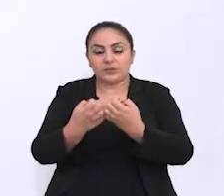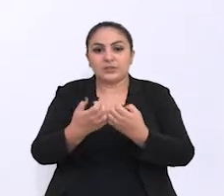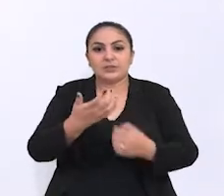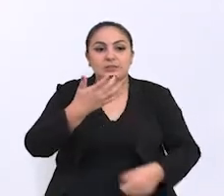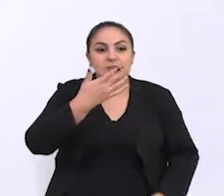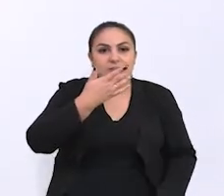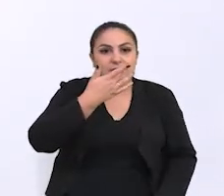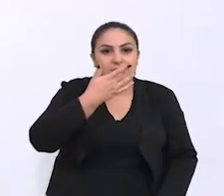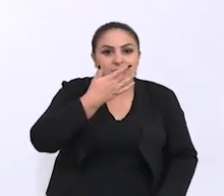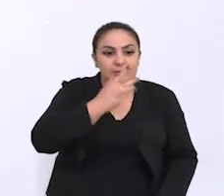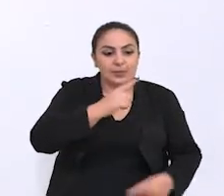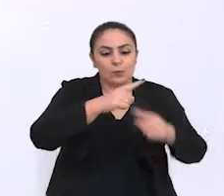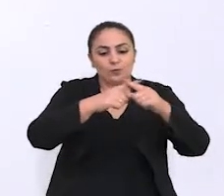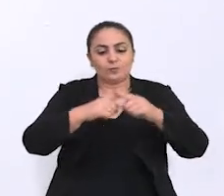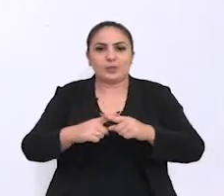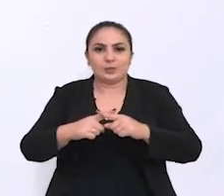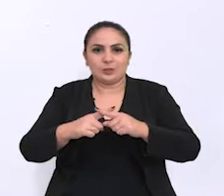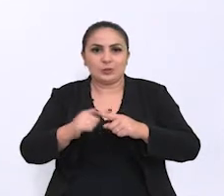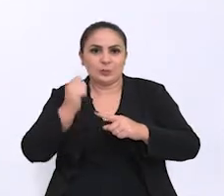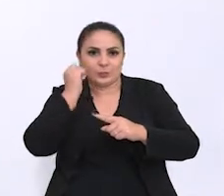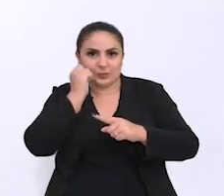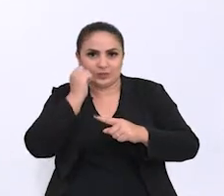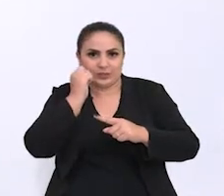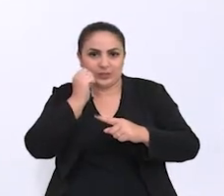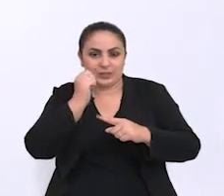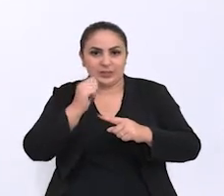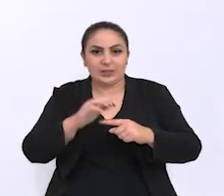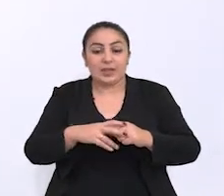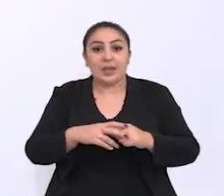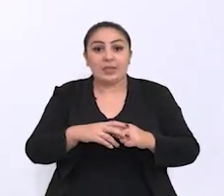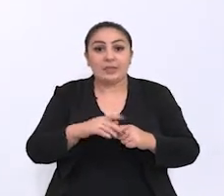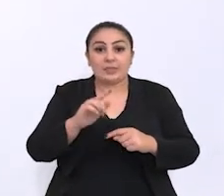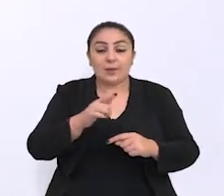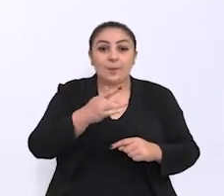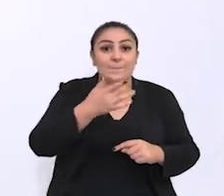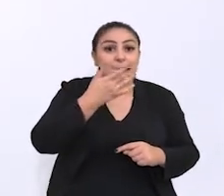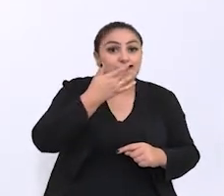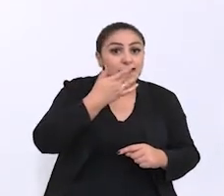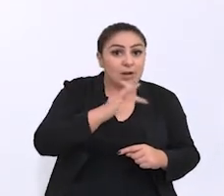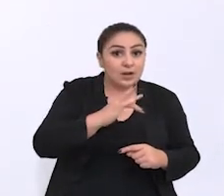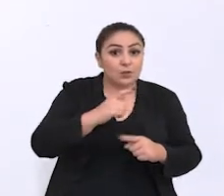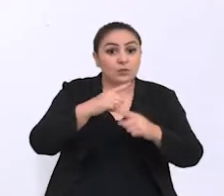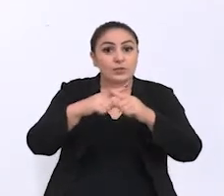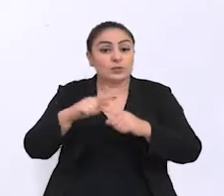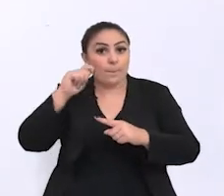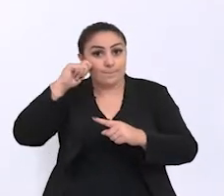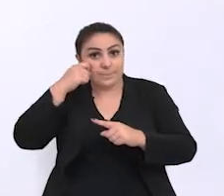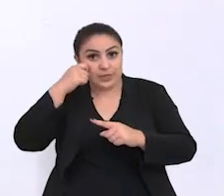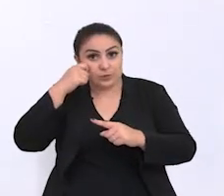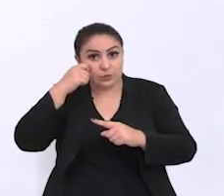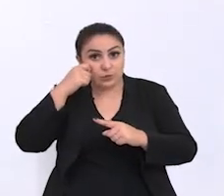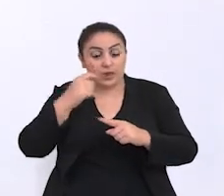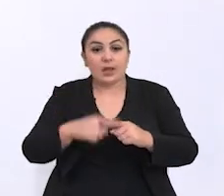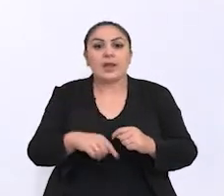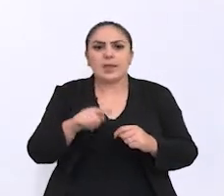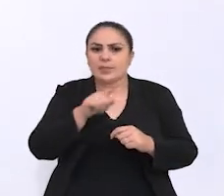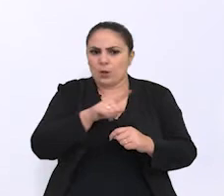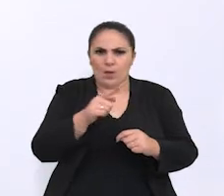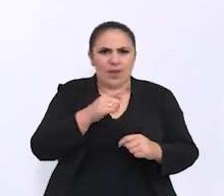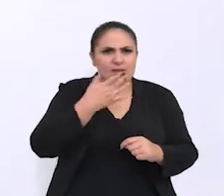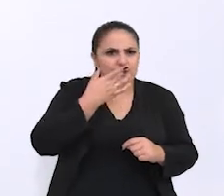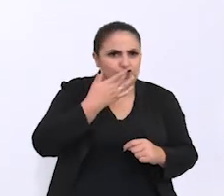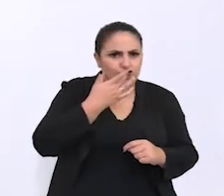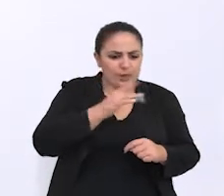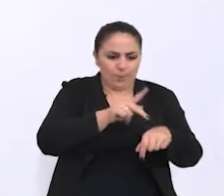Os Brancos versus os Pretos, que não é os brancos contra os pretos, não, é os brancos versus os pretos, que é uma campanha contra o preconceito